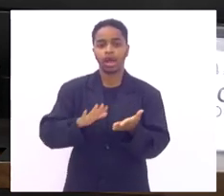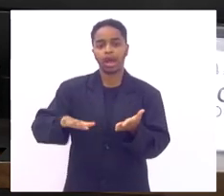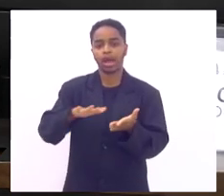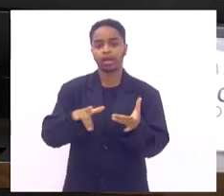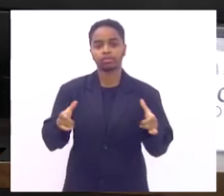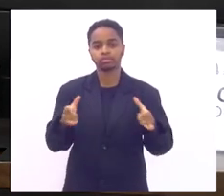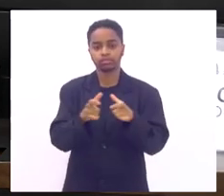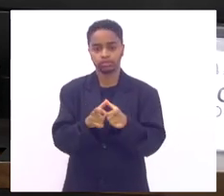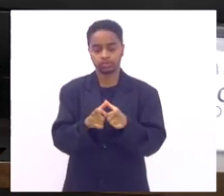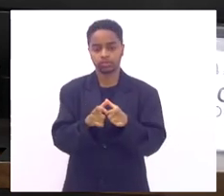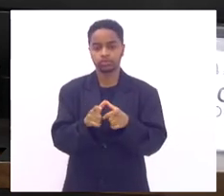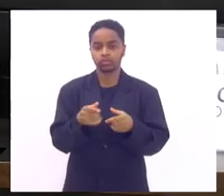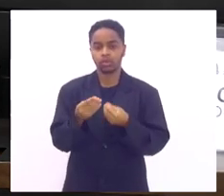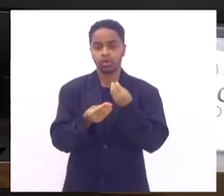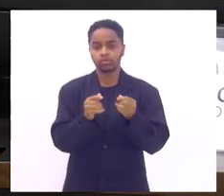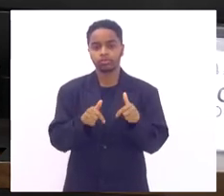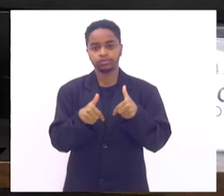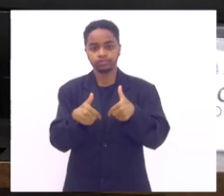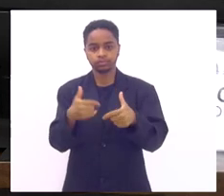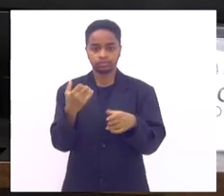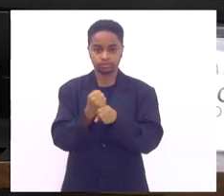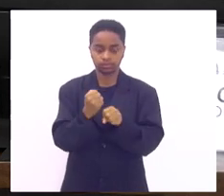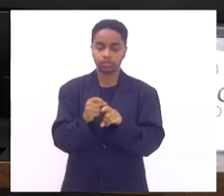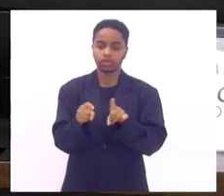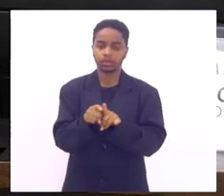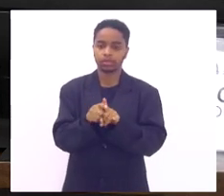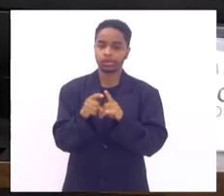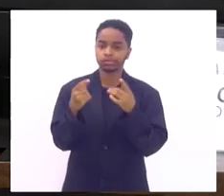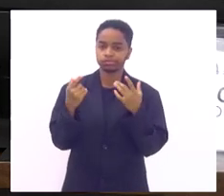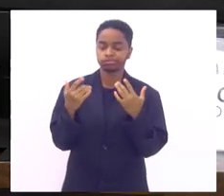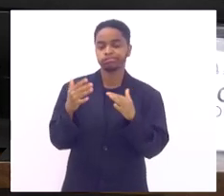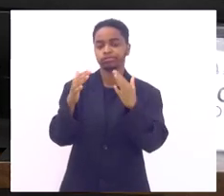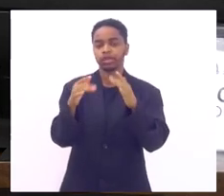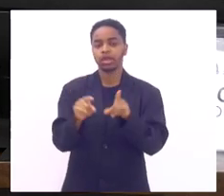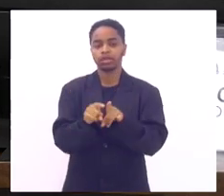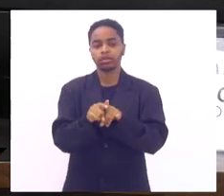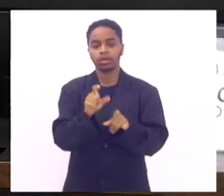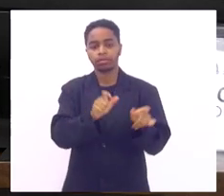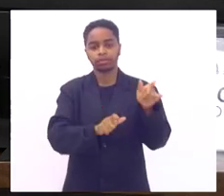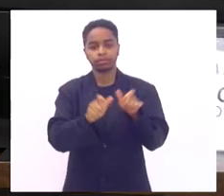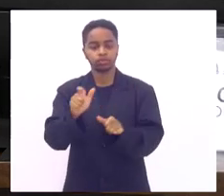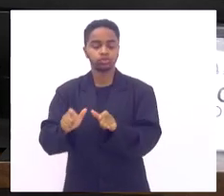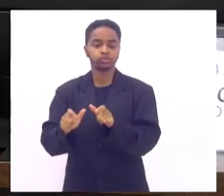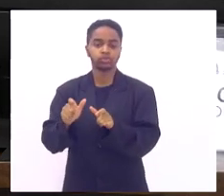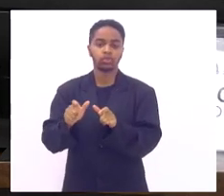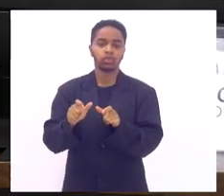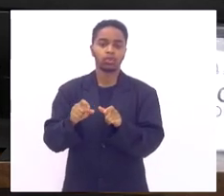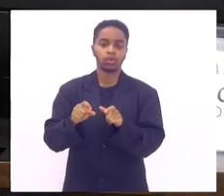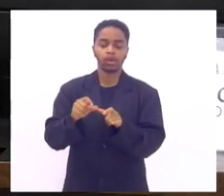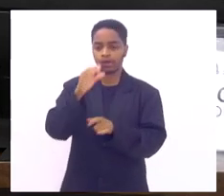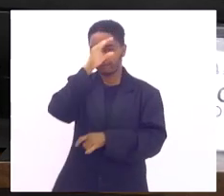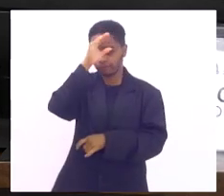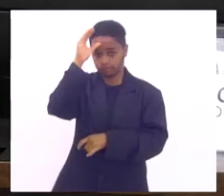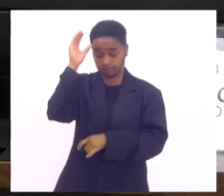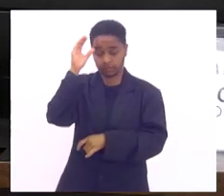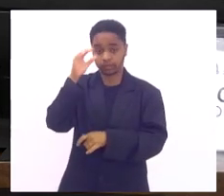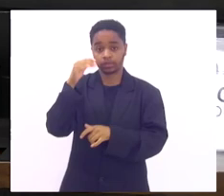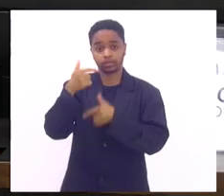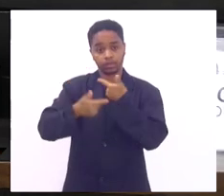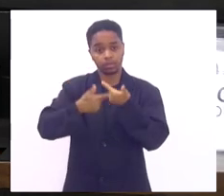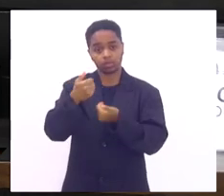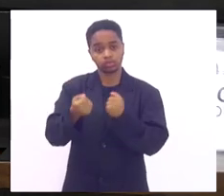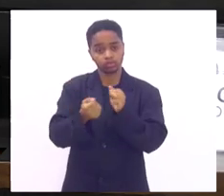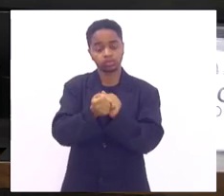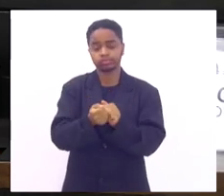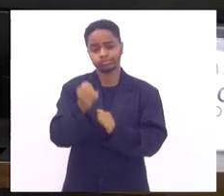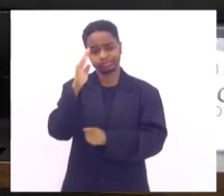da atuação da contabilidade e enaltecendo-a, e os nossos colaboradores que foram imprescindíveis aí para essa virada